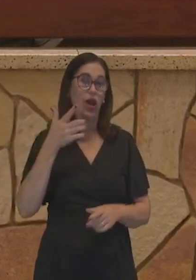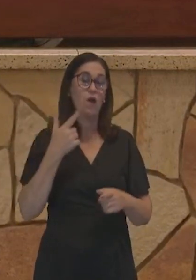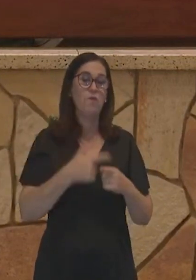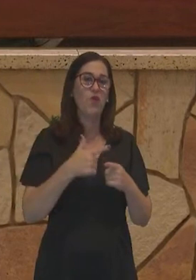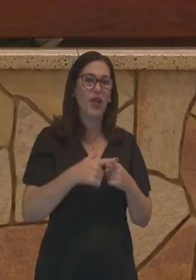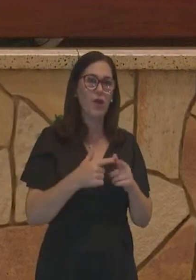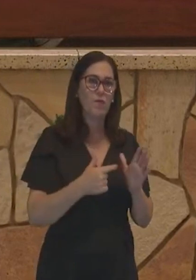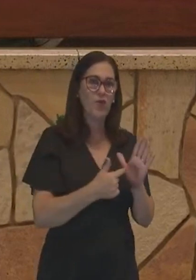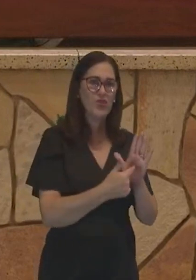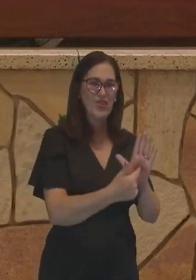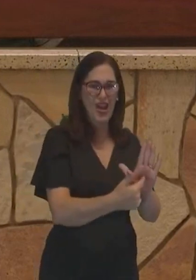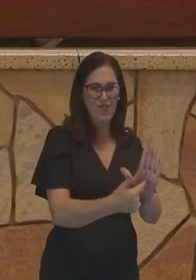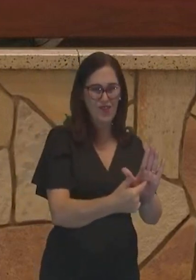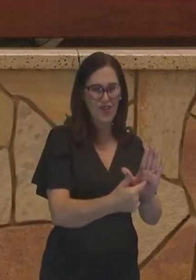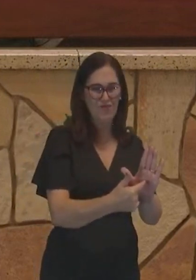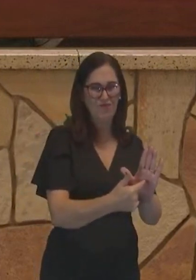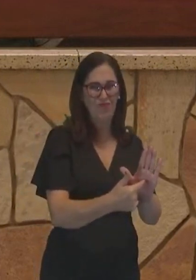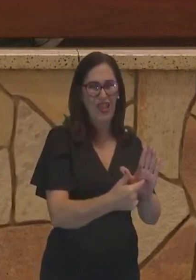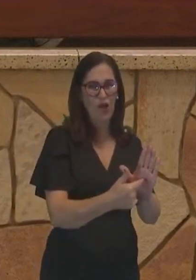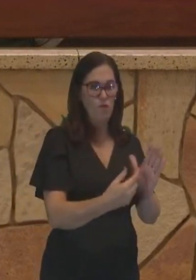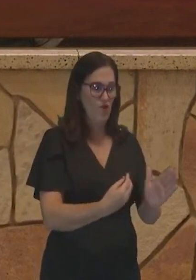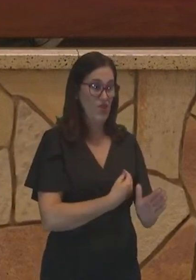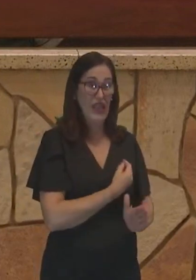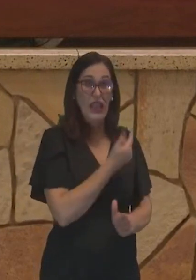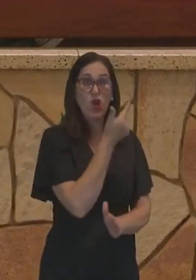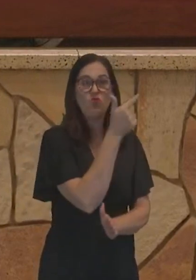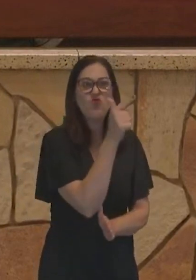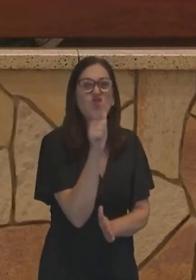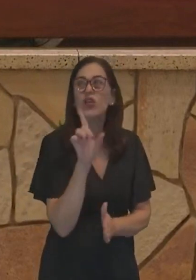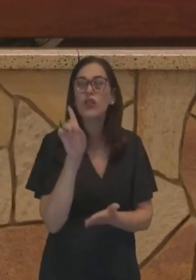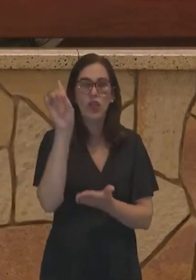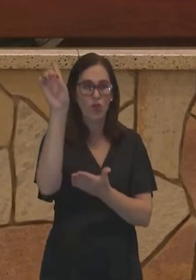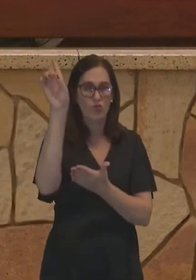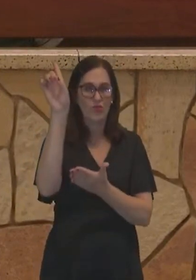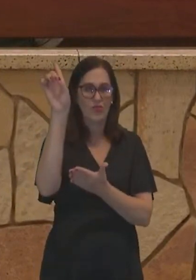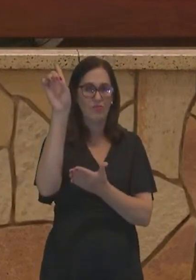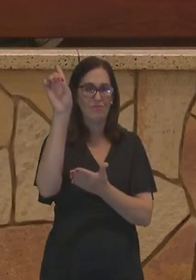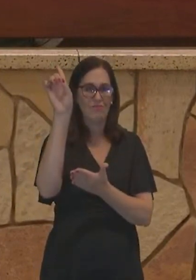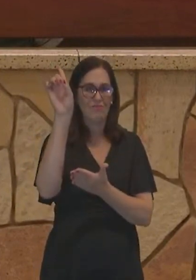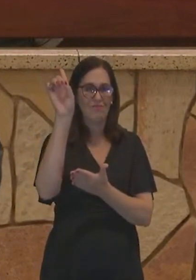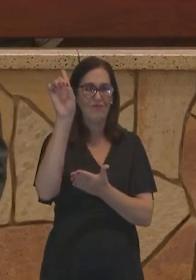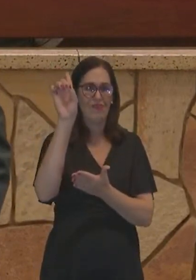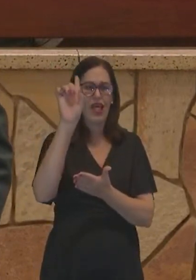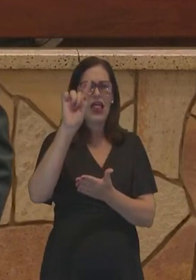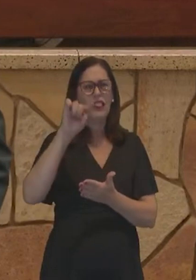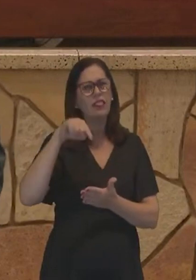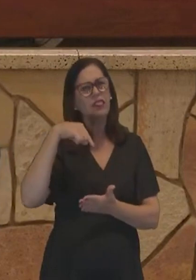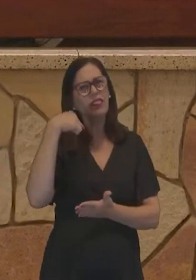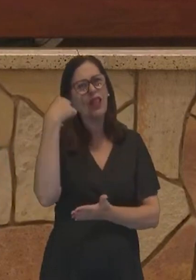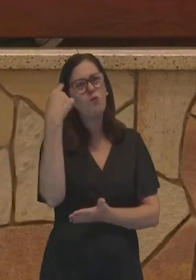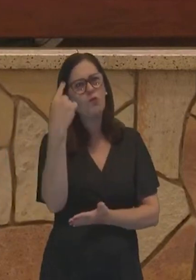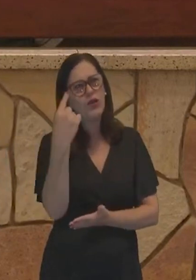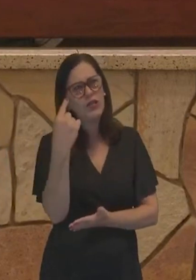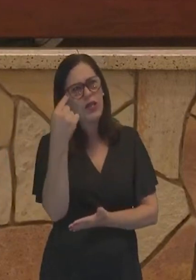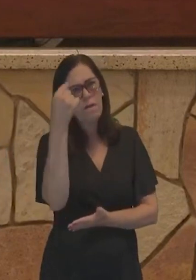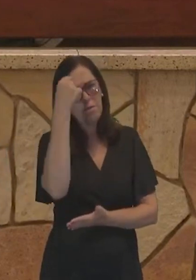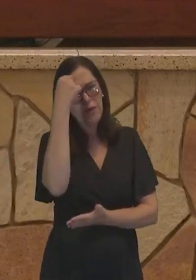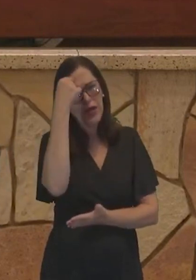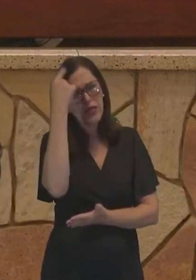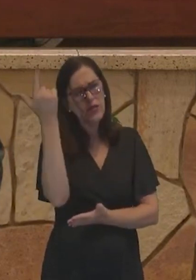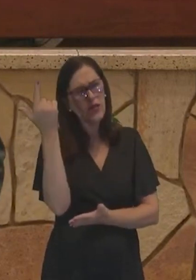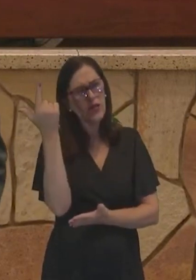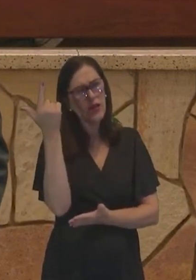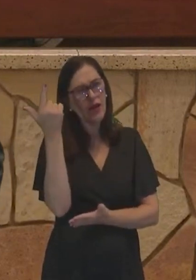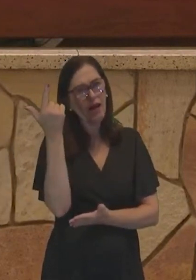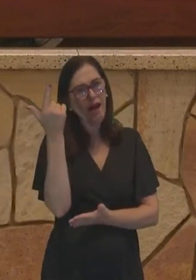estava pensando apenas na vida, e a partir de um determinado momento, então, ele retoma a reflexão, mas agora sim colocando o